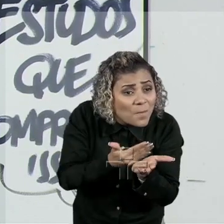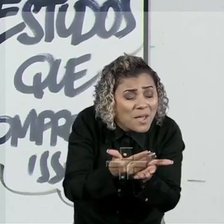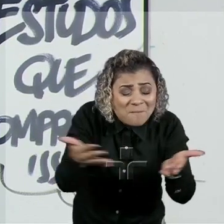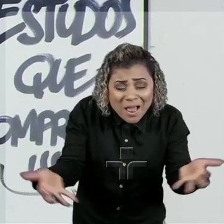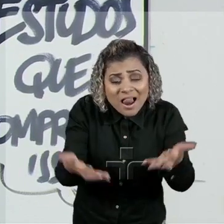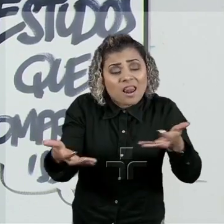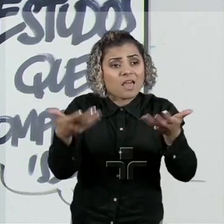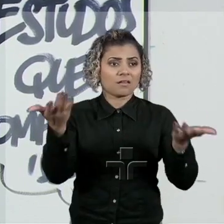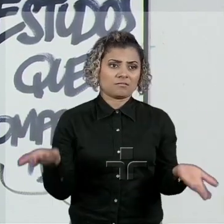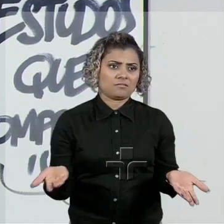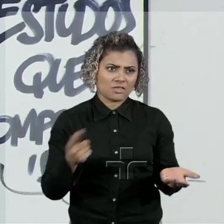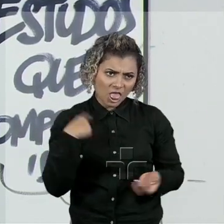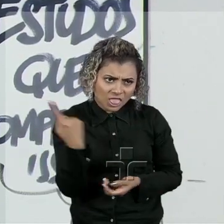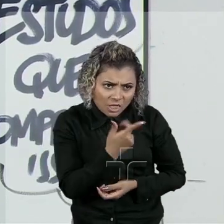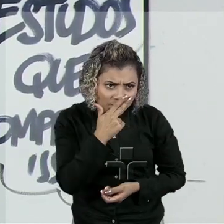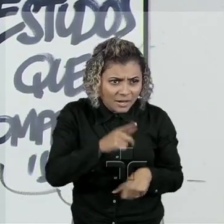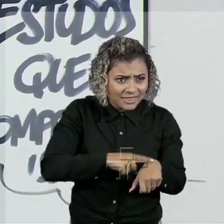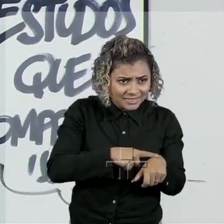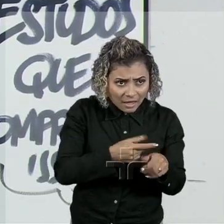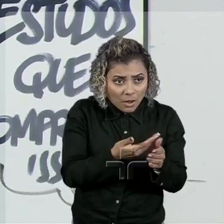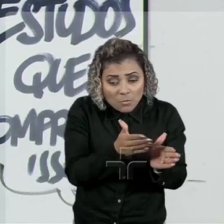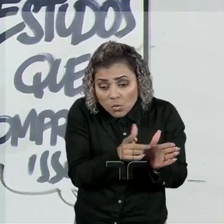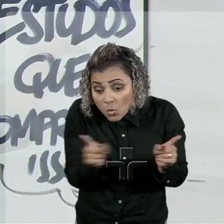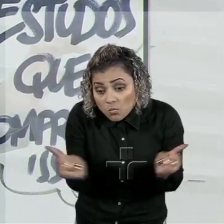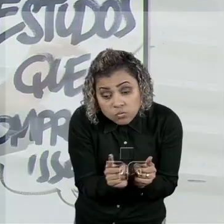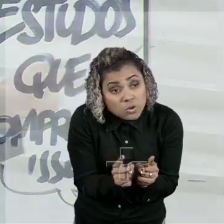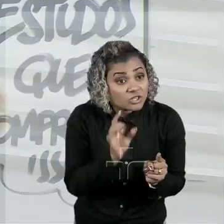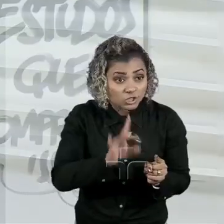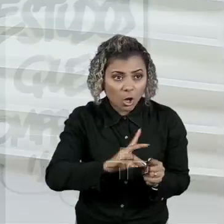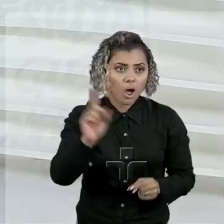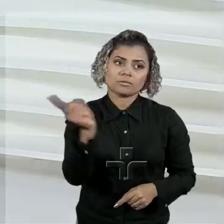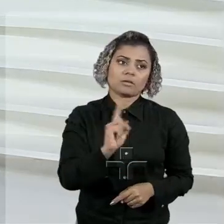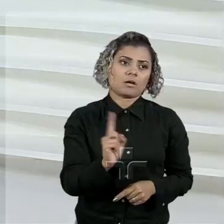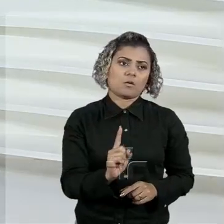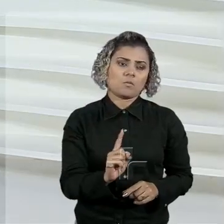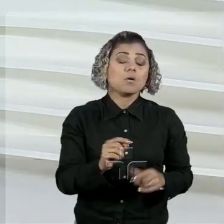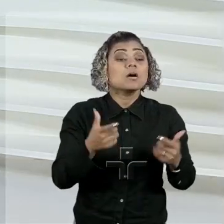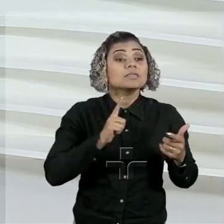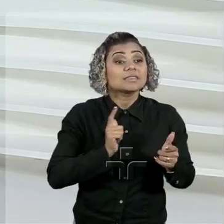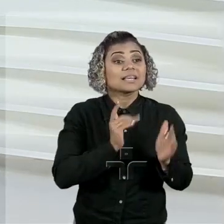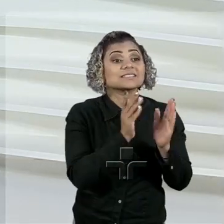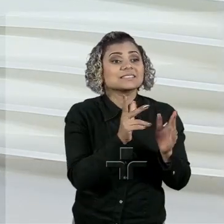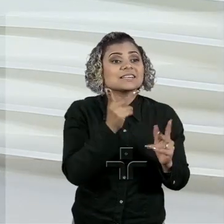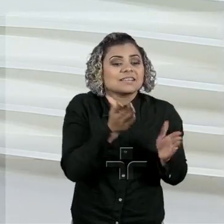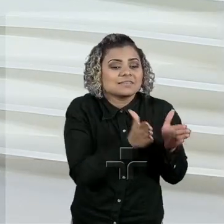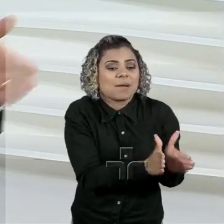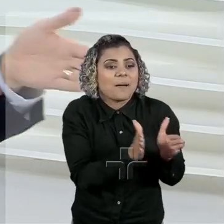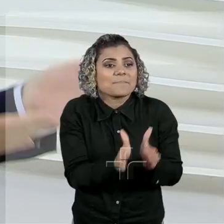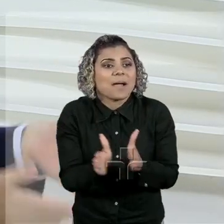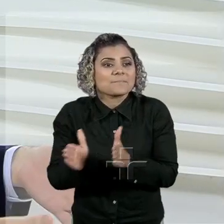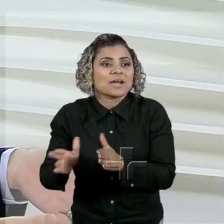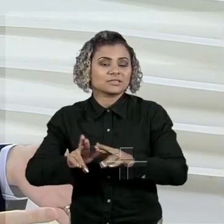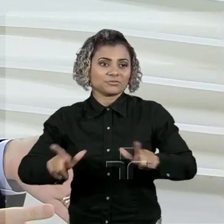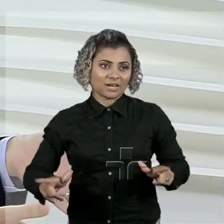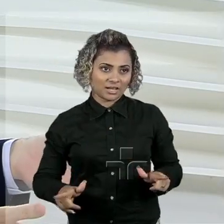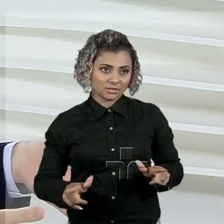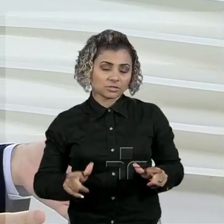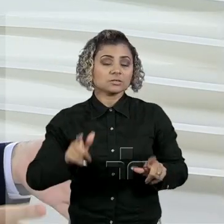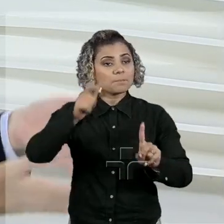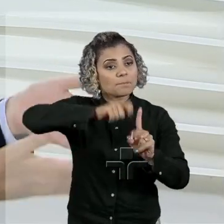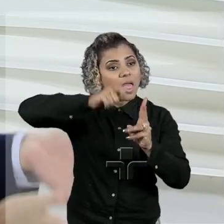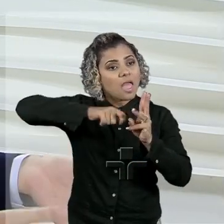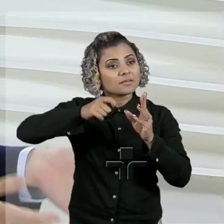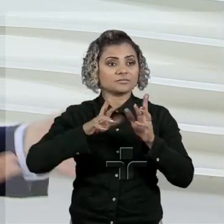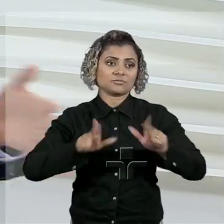continuidade. E nós não estamos diminuindo o tempo de férias, nós estamos redistribuindo, inclusive com a possibilidade, como estamos estudando, de dar atividades para os